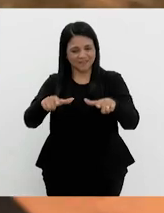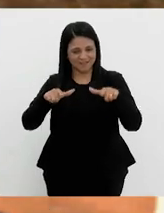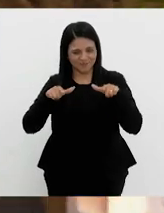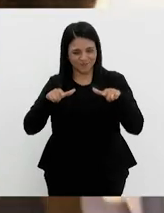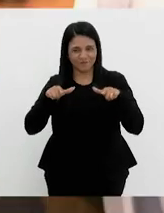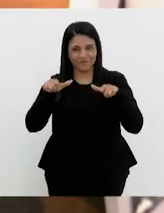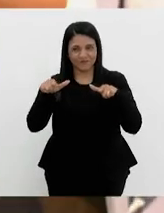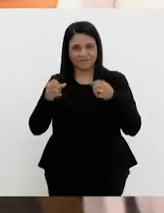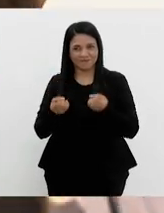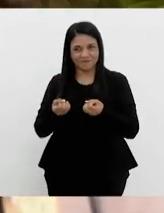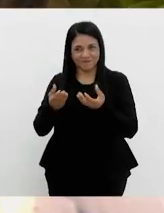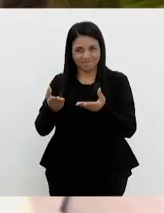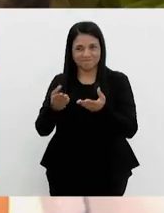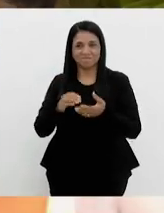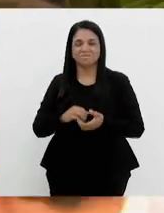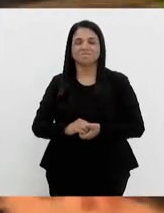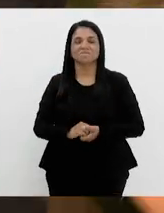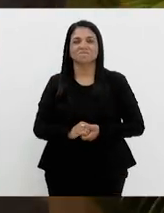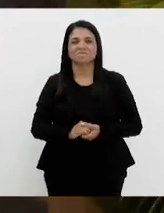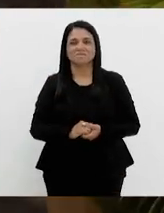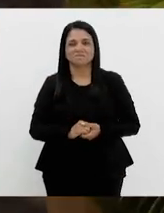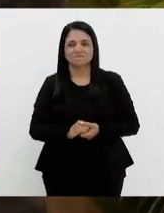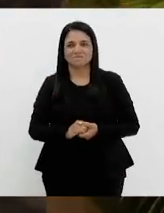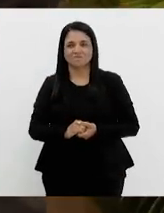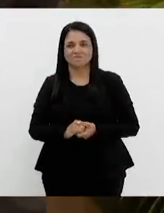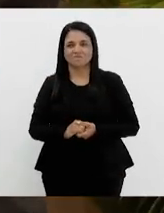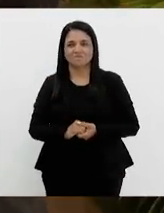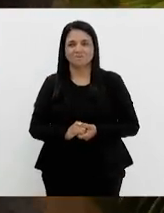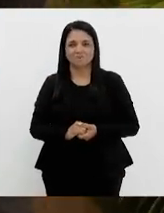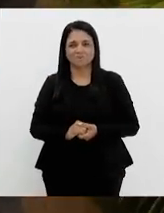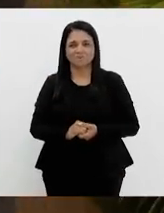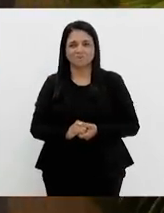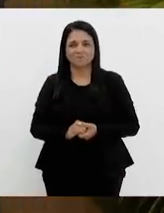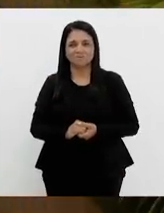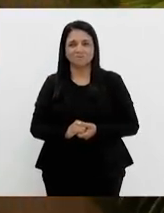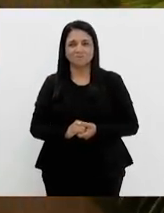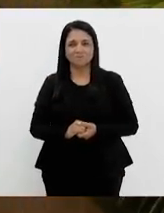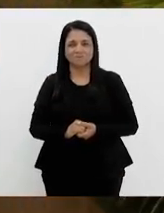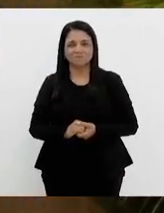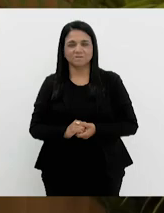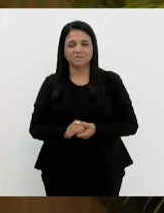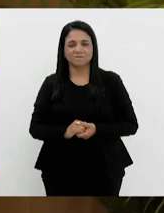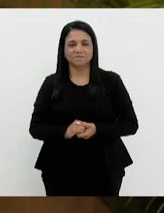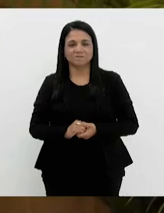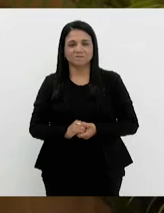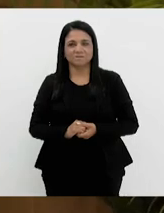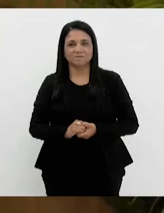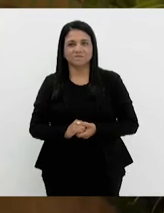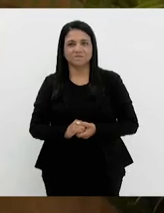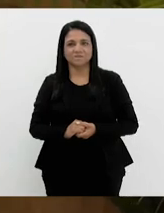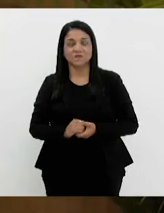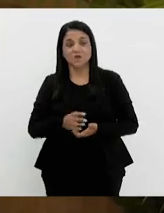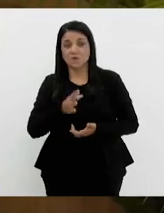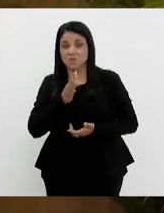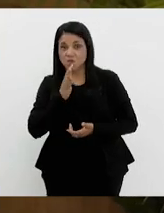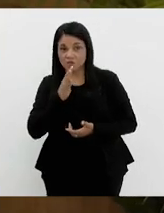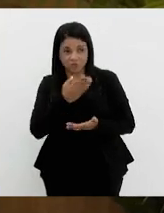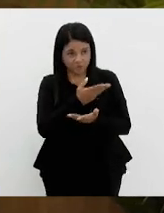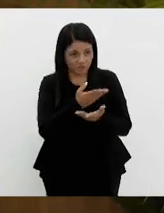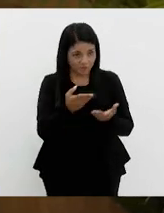certificado uhum aqui então só para o conhecimento de